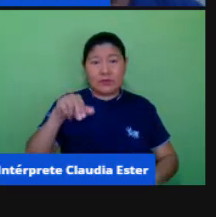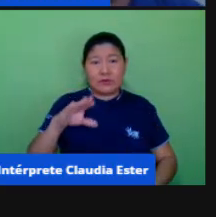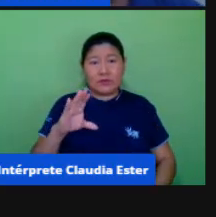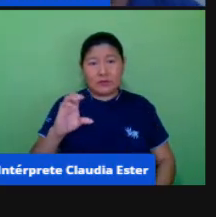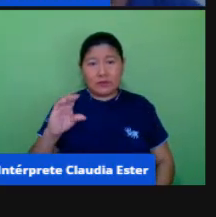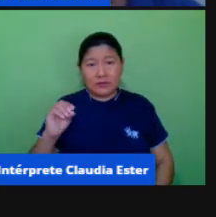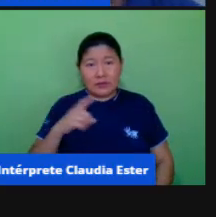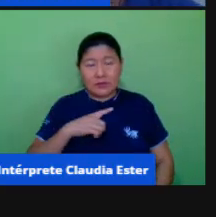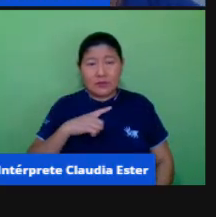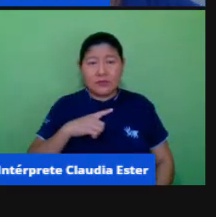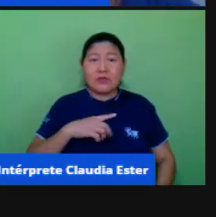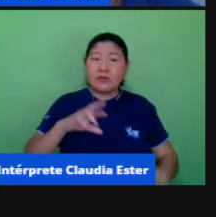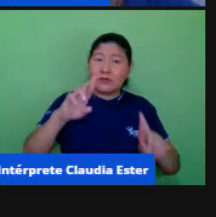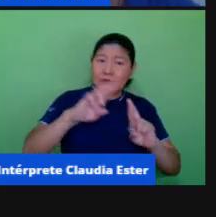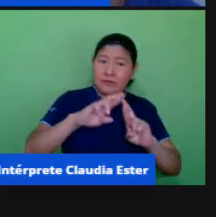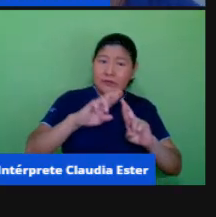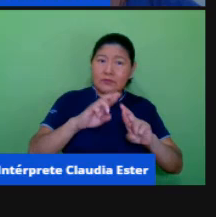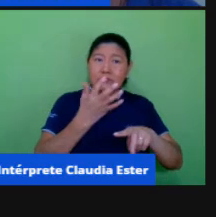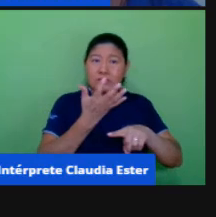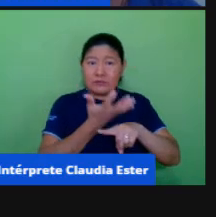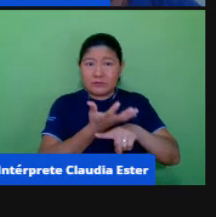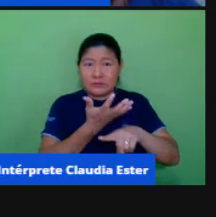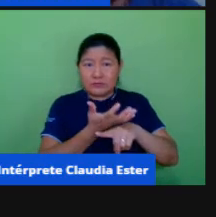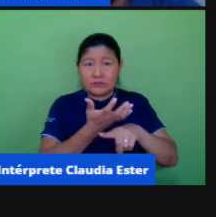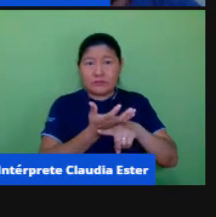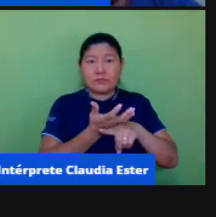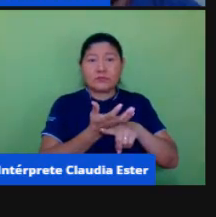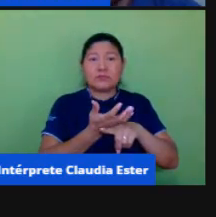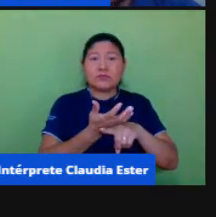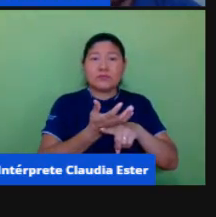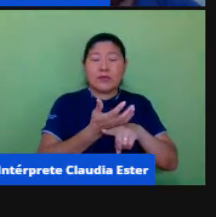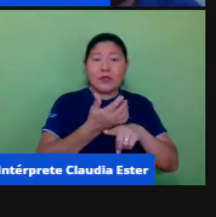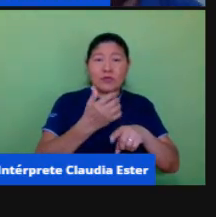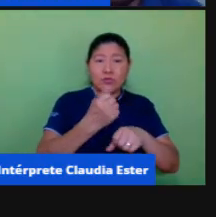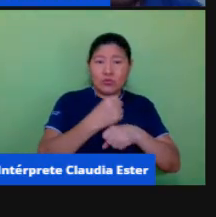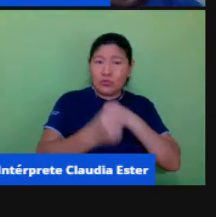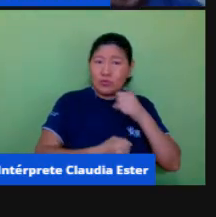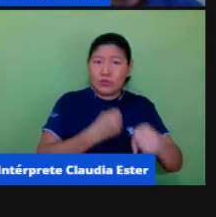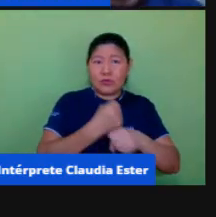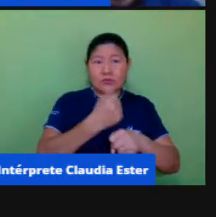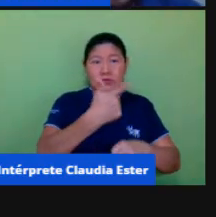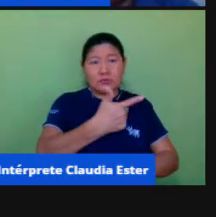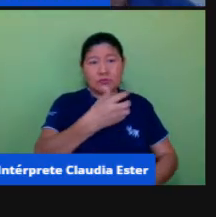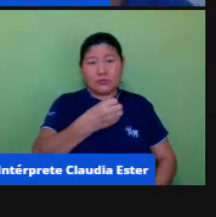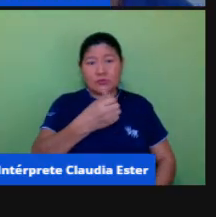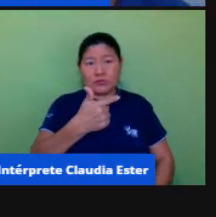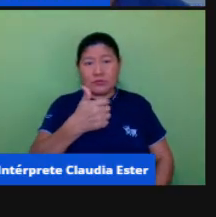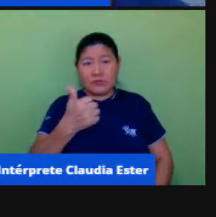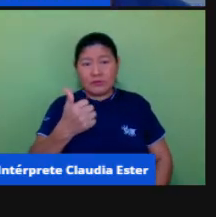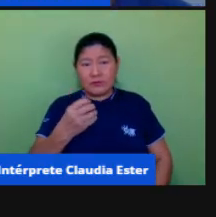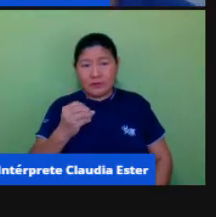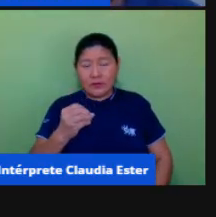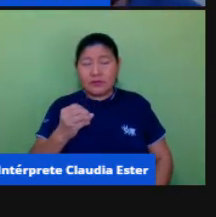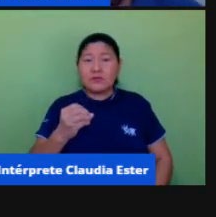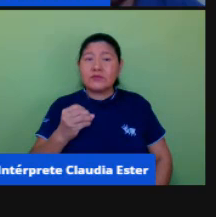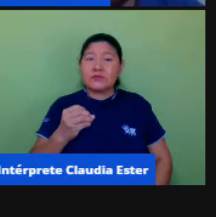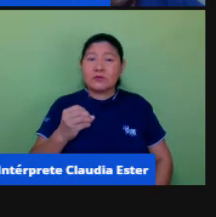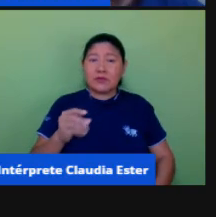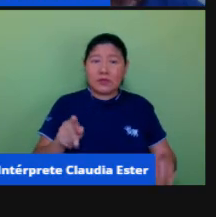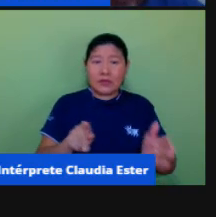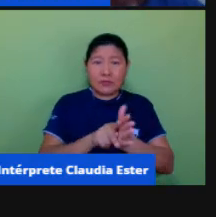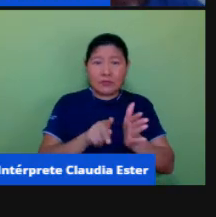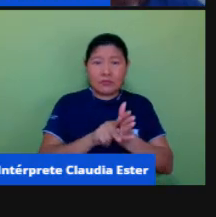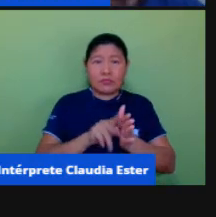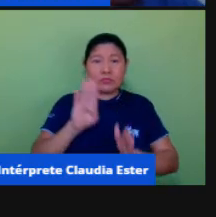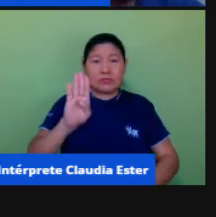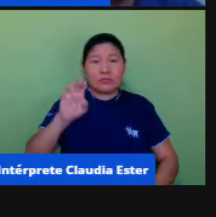referencial curricular. Tanto o referencial curricular 2020, que é desdobramento da BNCC, quanto no referencial